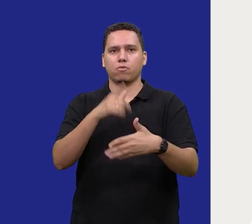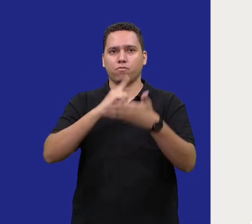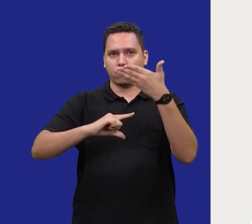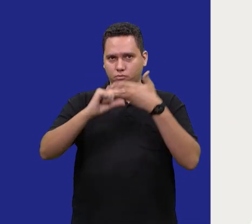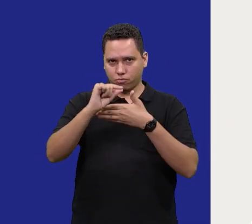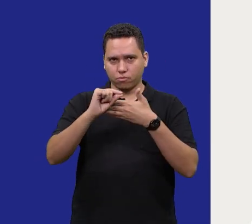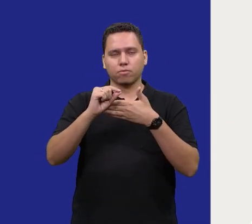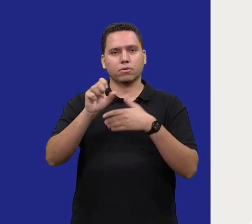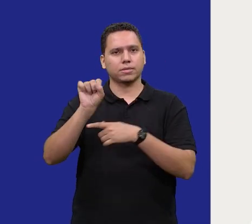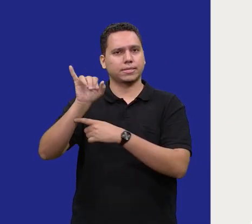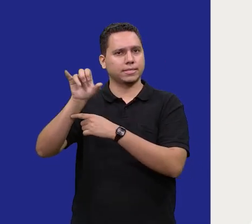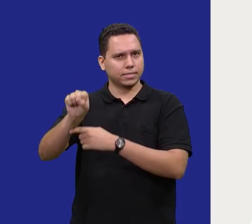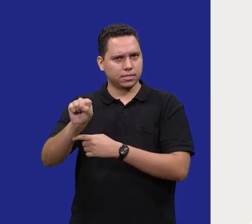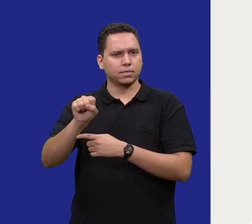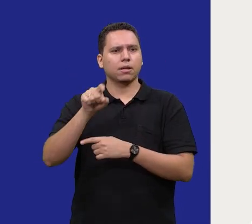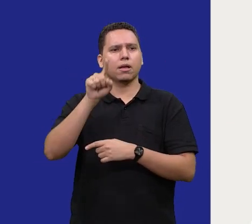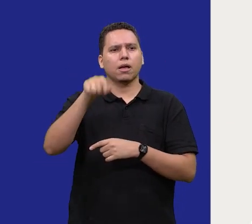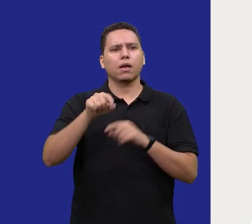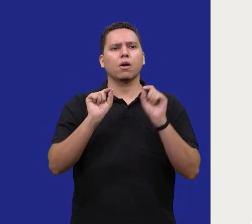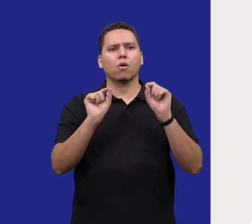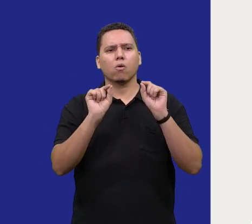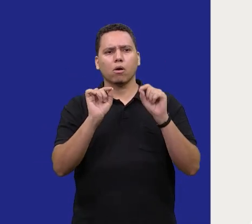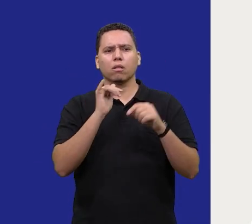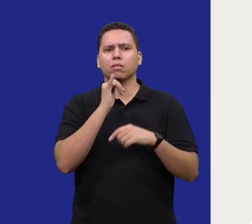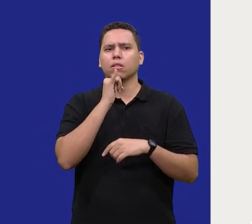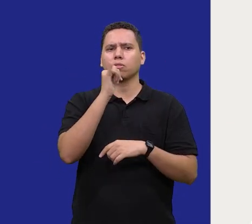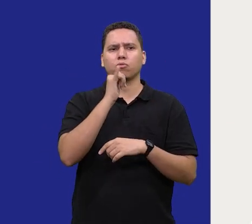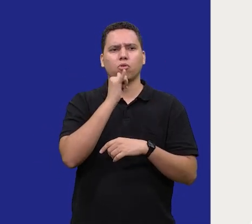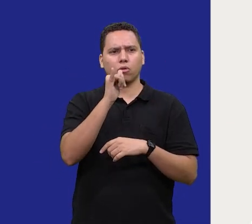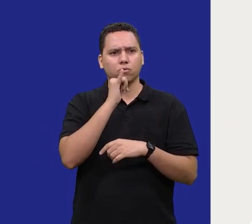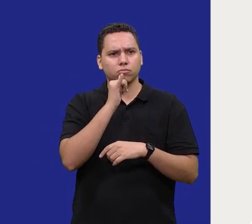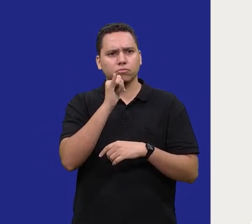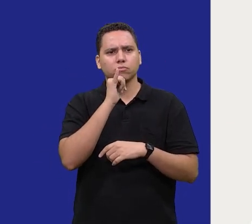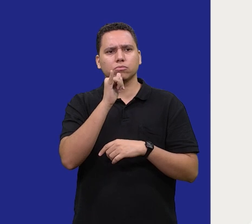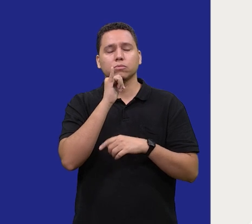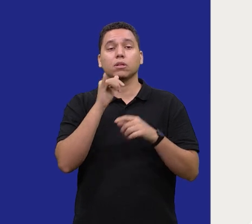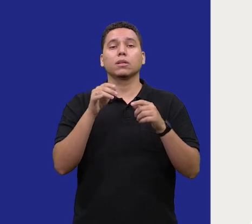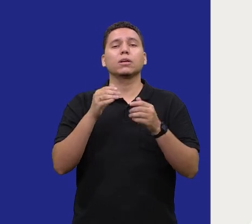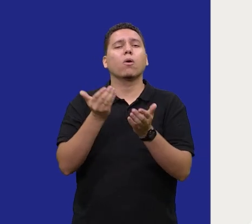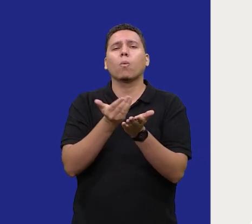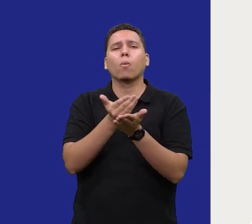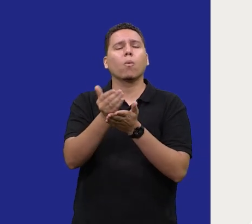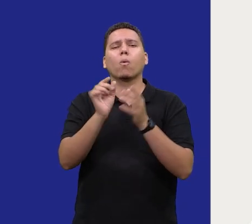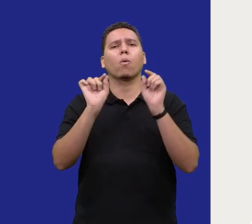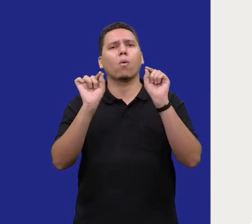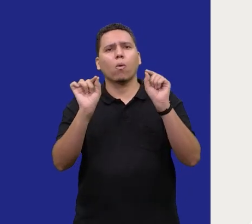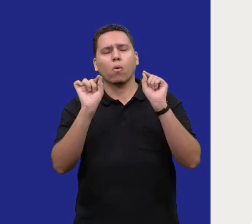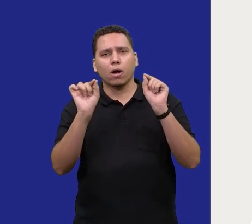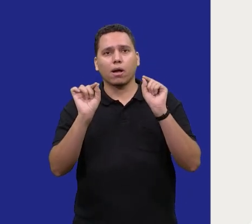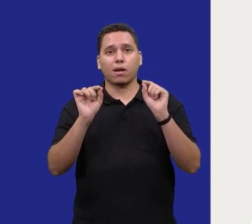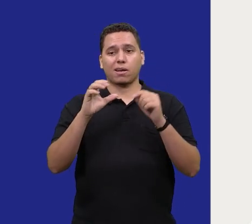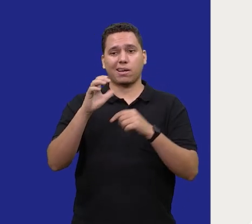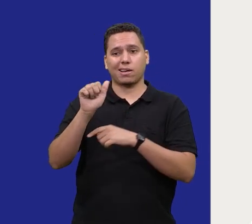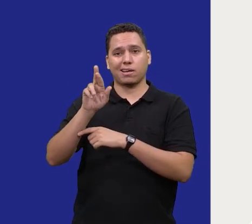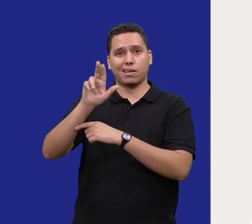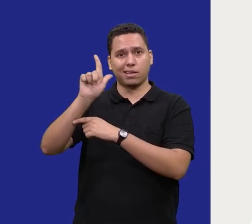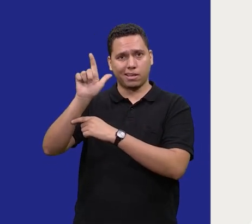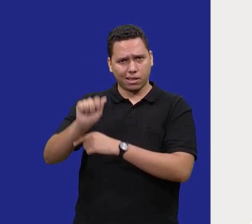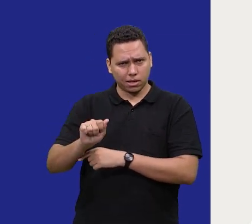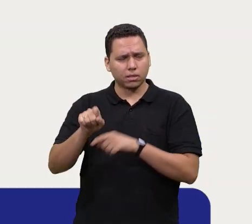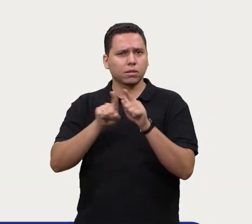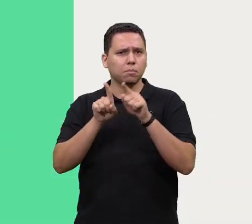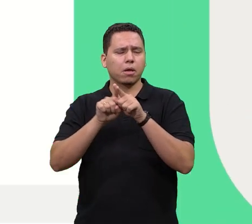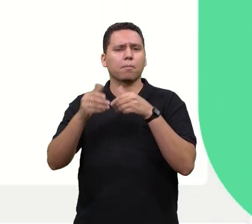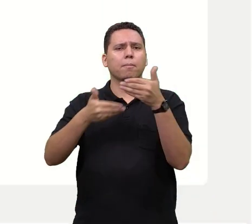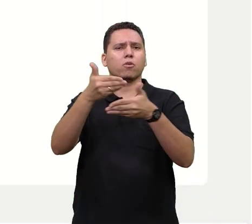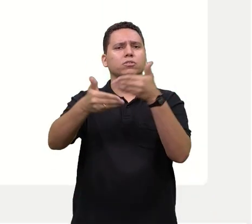que seria a parte referente à eletrostática e o início dela, que é a parte de carga e processo de eletrização. Mas é difícil isso? Claro que não,